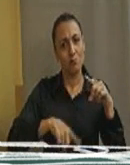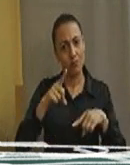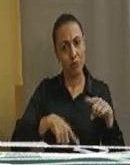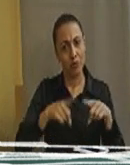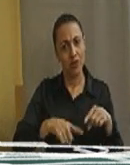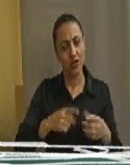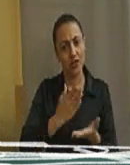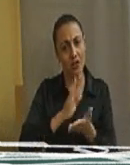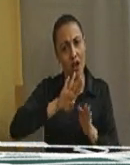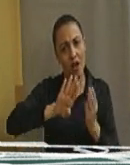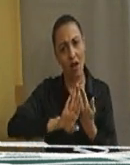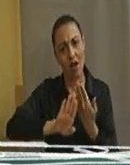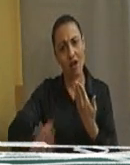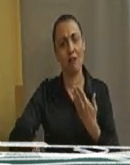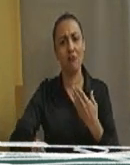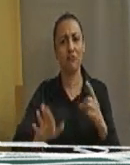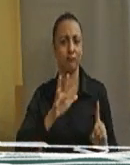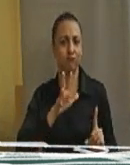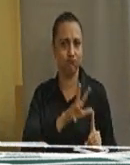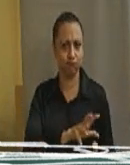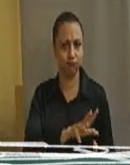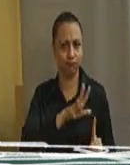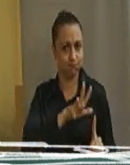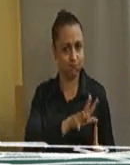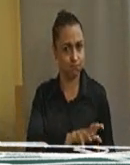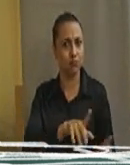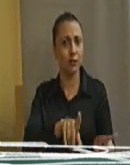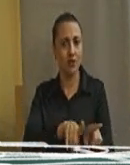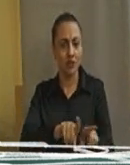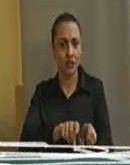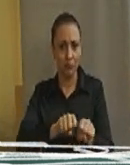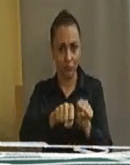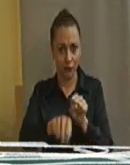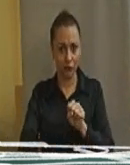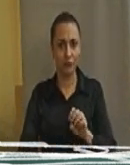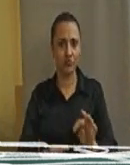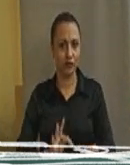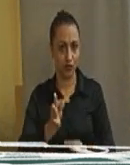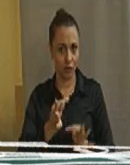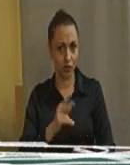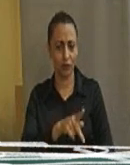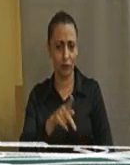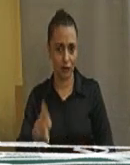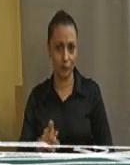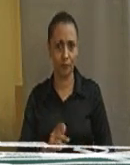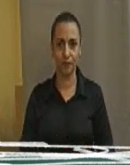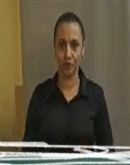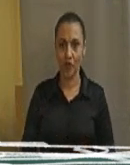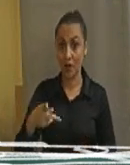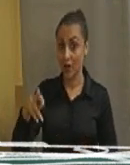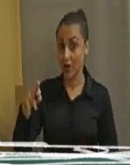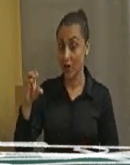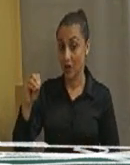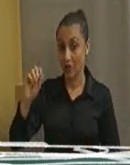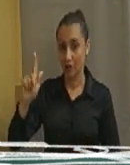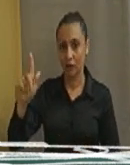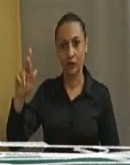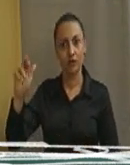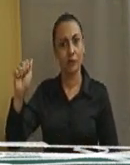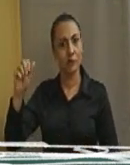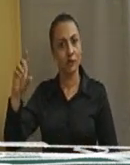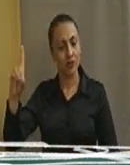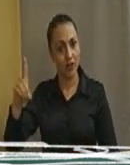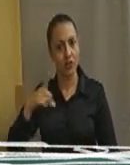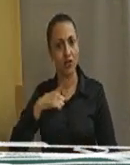assédio, incentiva a formação de docentes e técnicos. Na Prograde, tivemos várias oportunidades de capacitação de